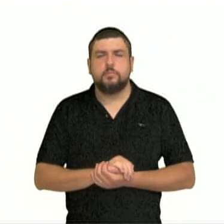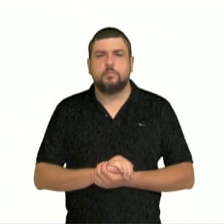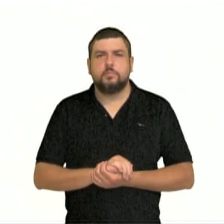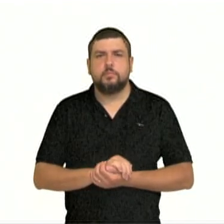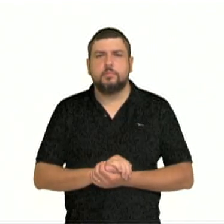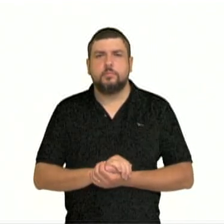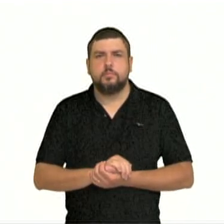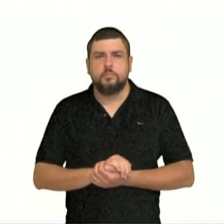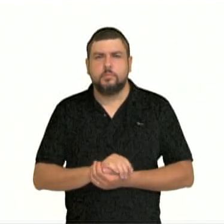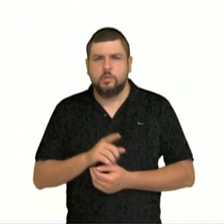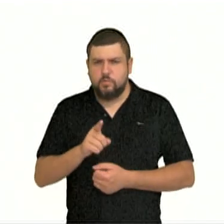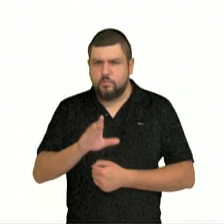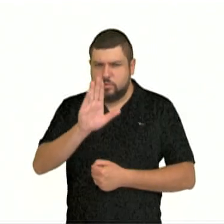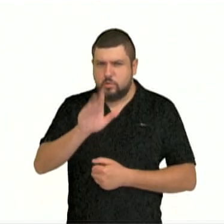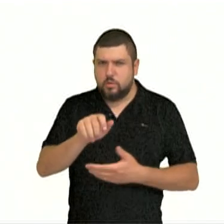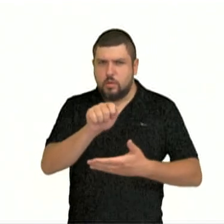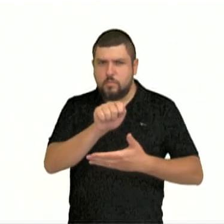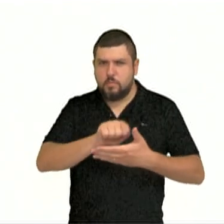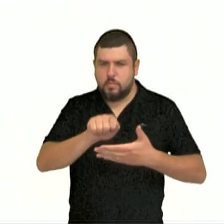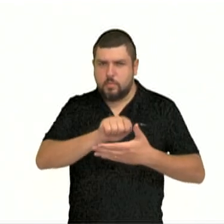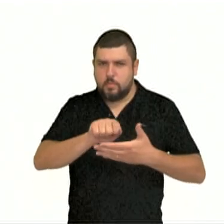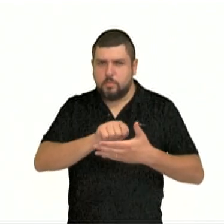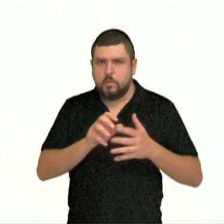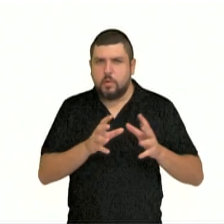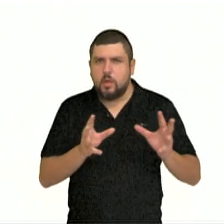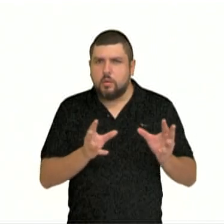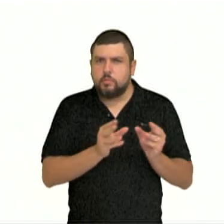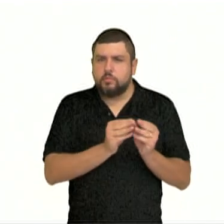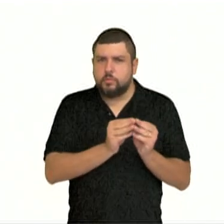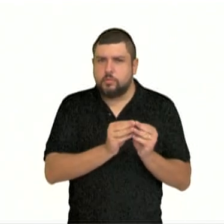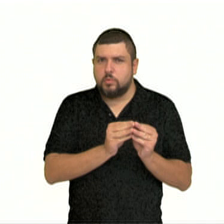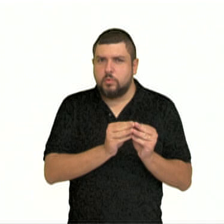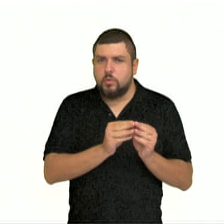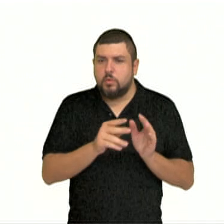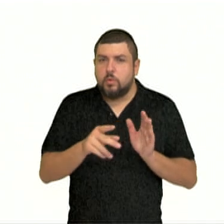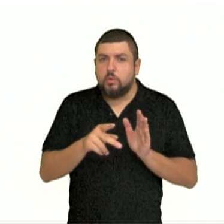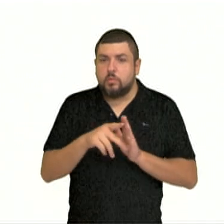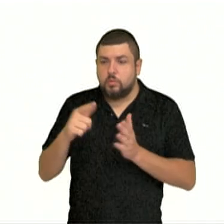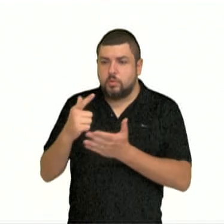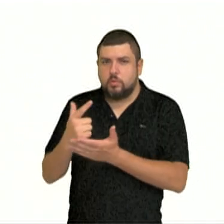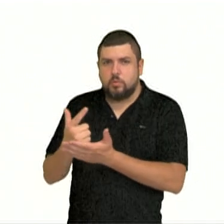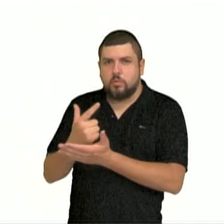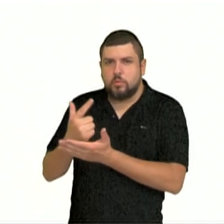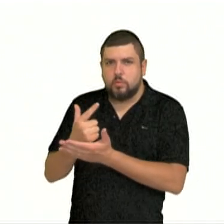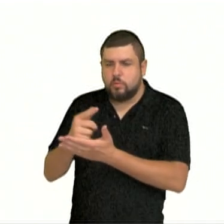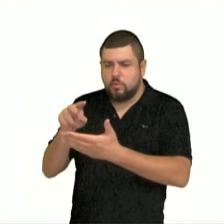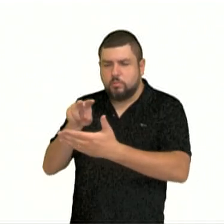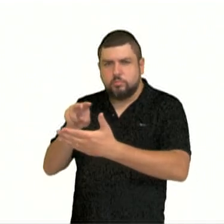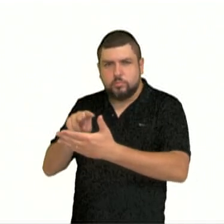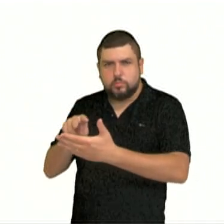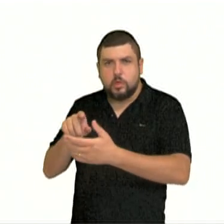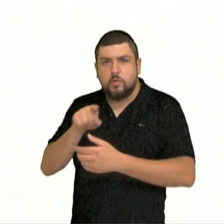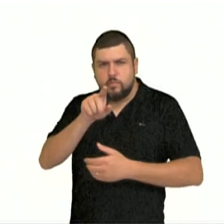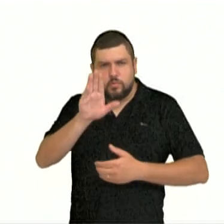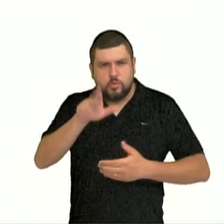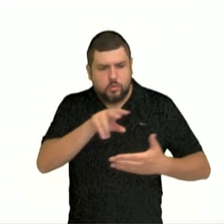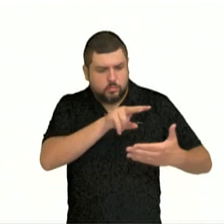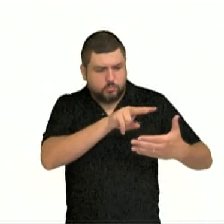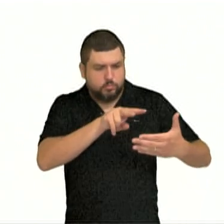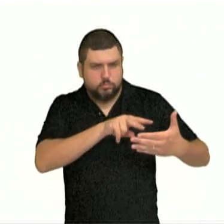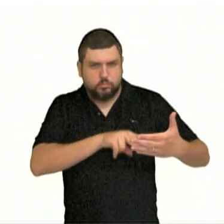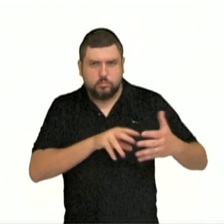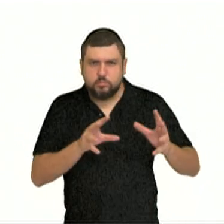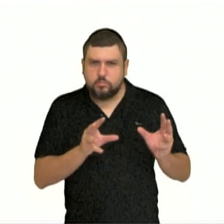Você já escreveu uma resenha de um livro, de filme? Já leu resenha? Claro que já, né?